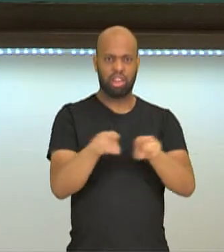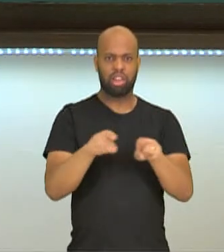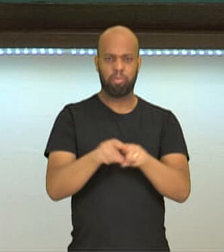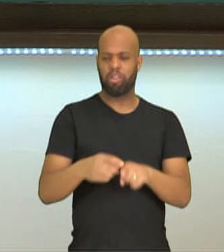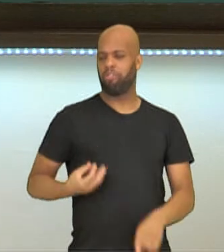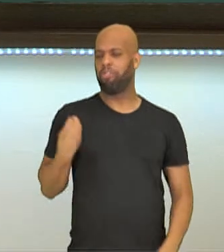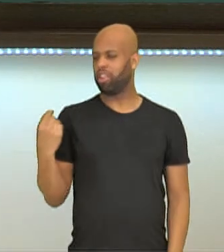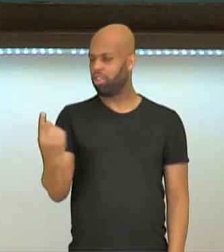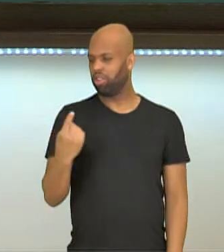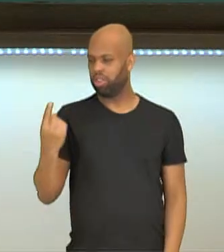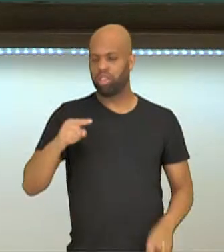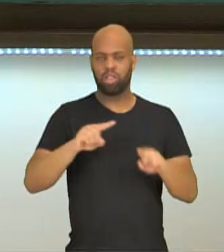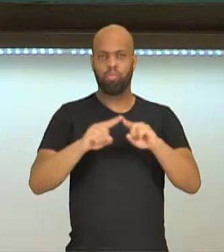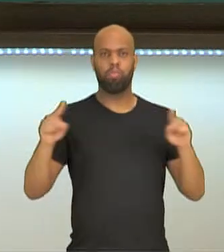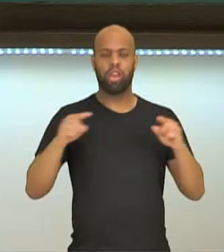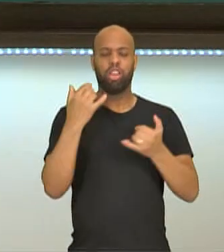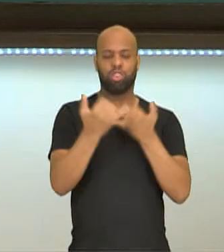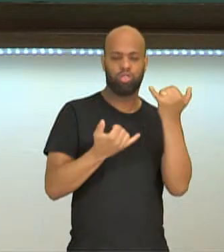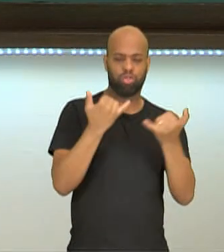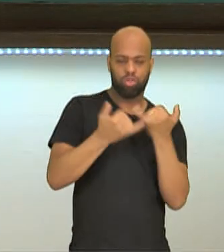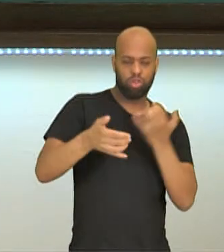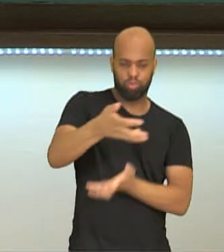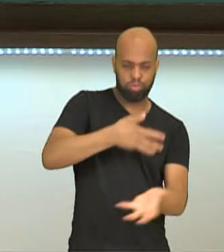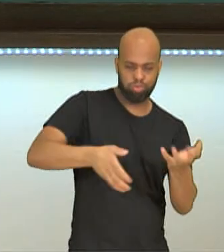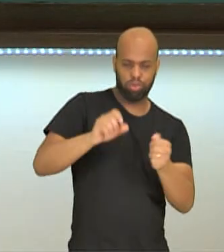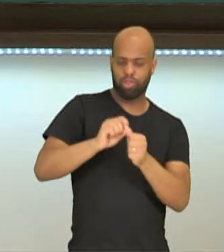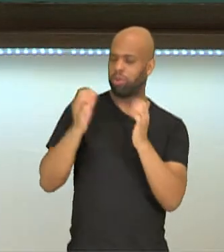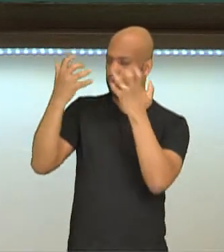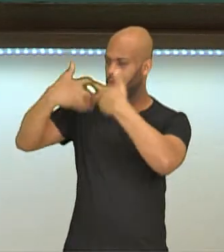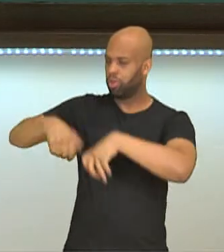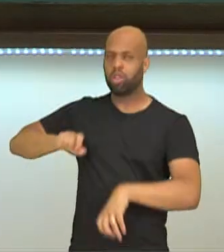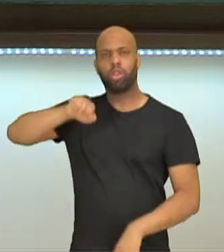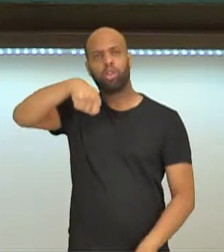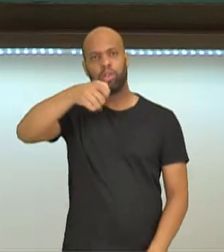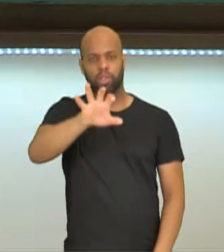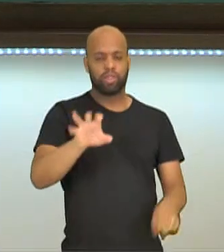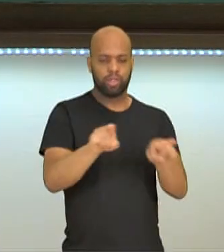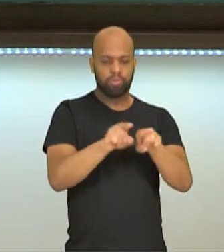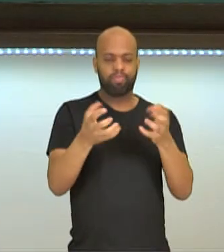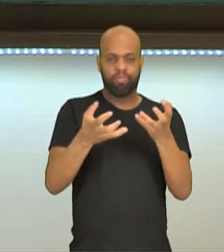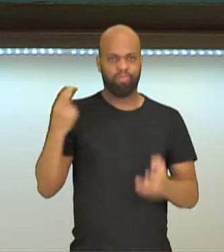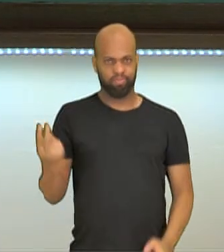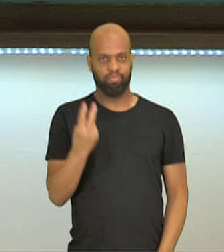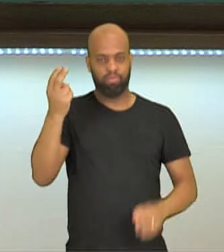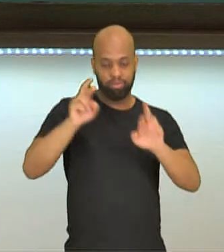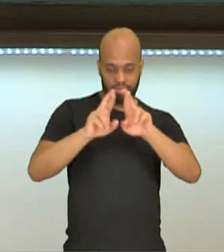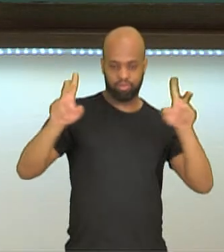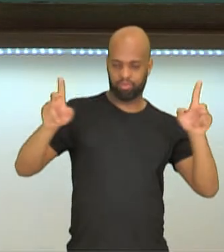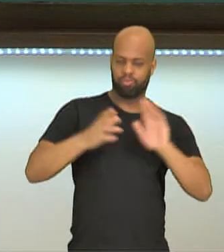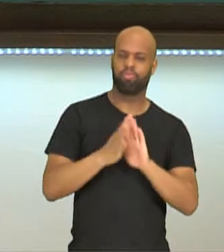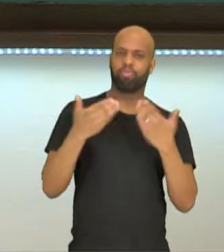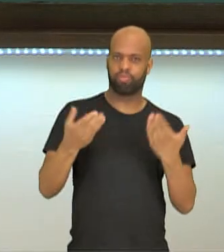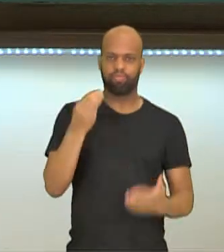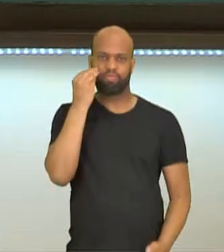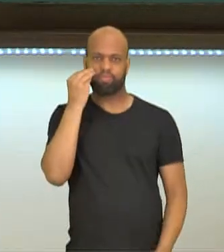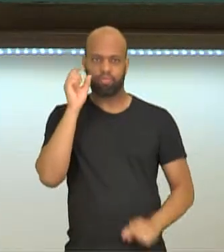individualidade, e os jogos cooperativos, eles fazem essa reflexão, eles buscam valores diferentes disso. Então, eles buscam a busca